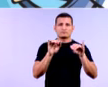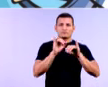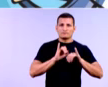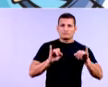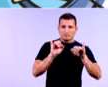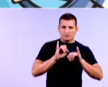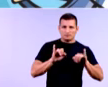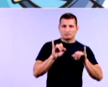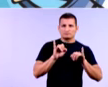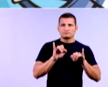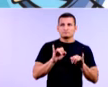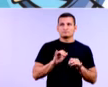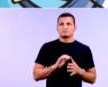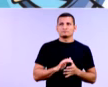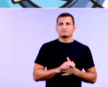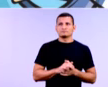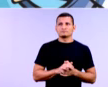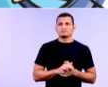informática.